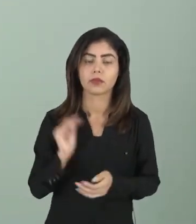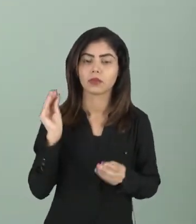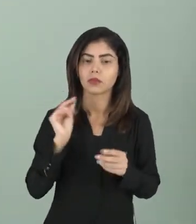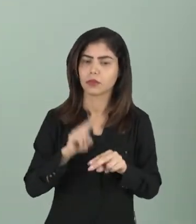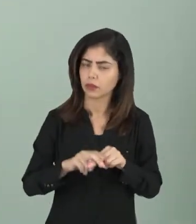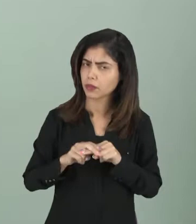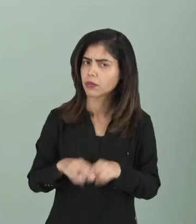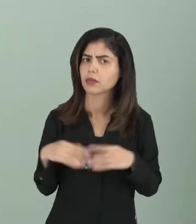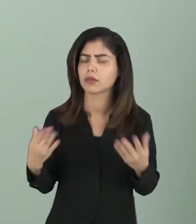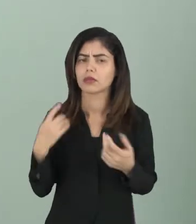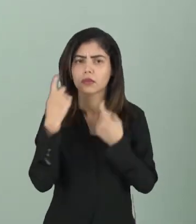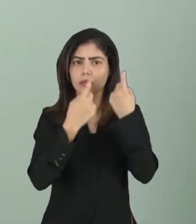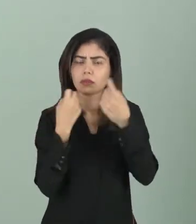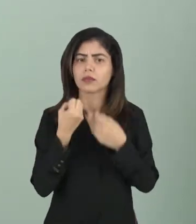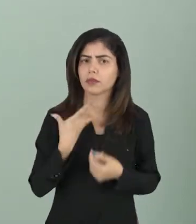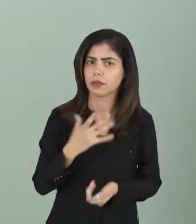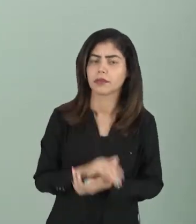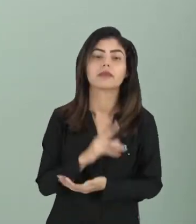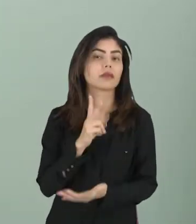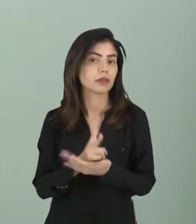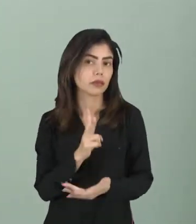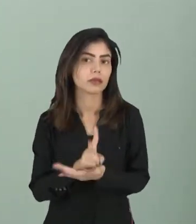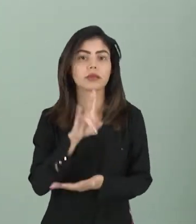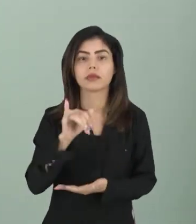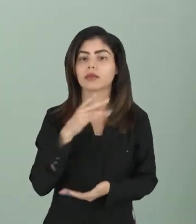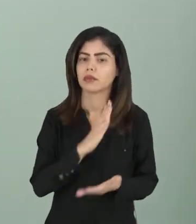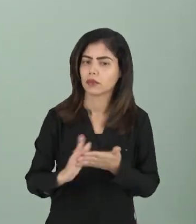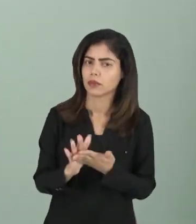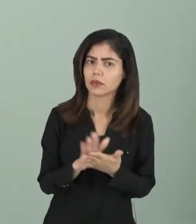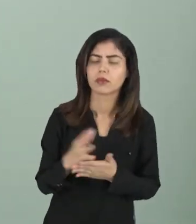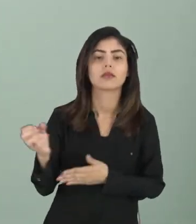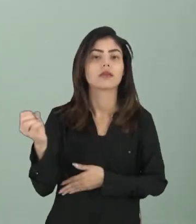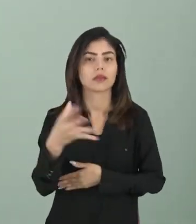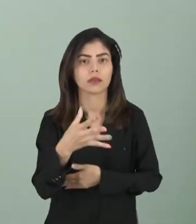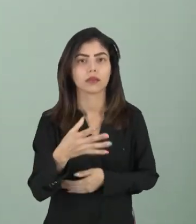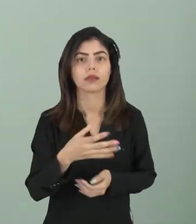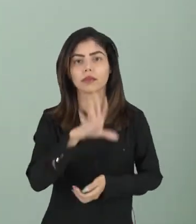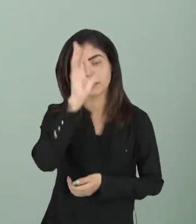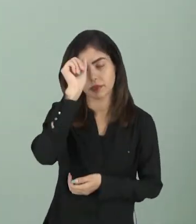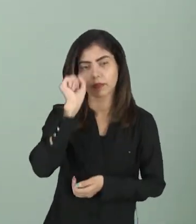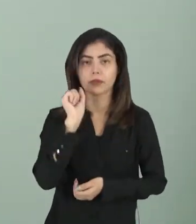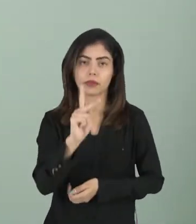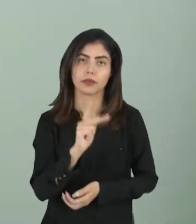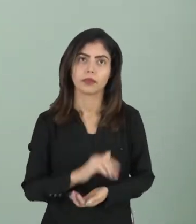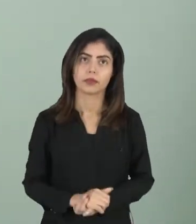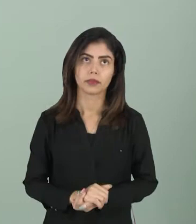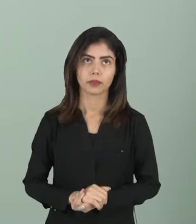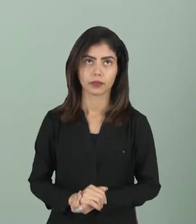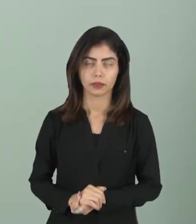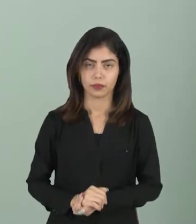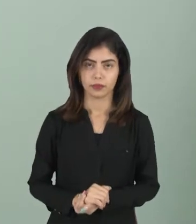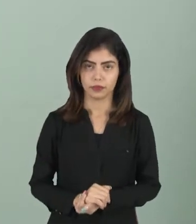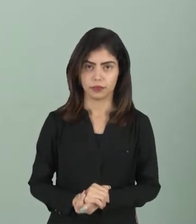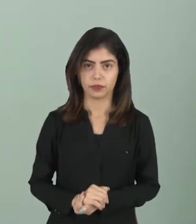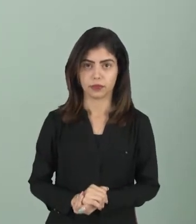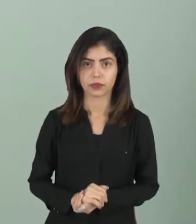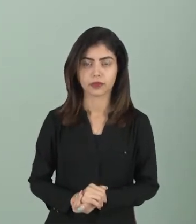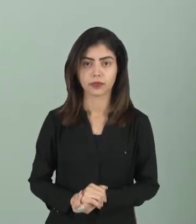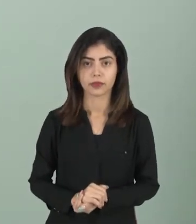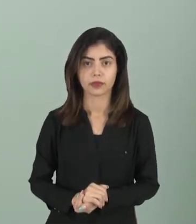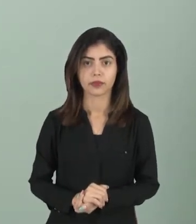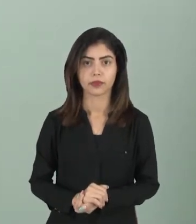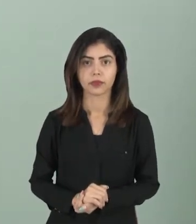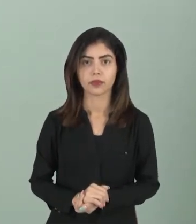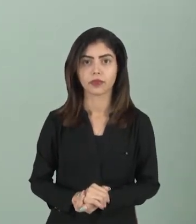você fale e se expresse bem, sempre vai ter alguma coisa nova para você aprender, ok? Então nós